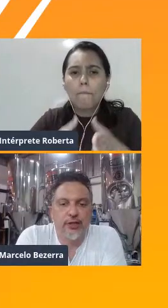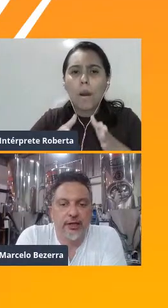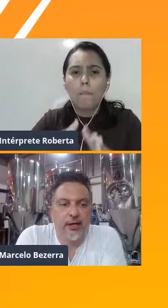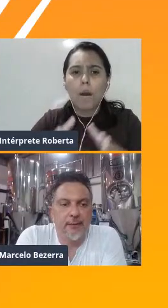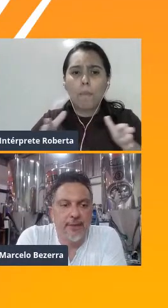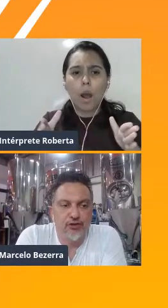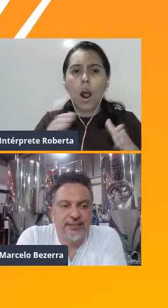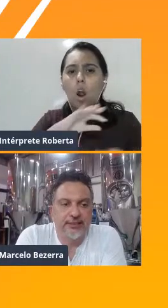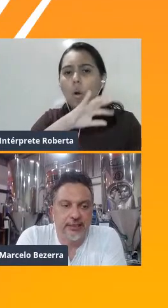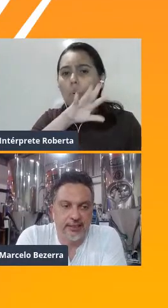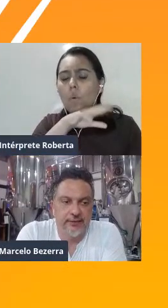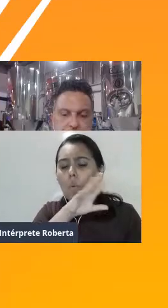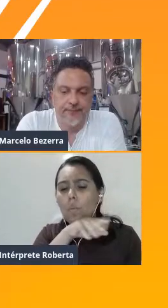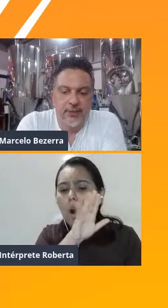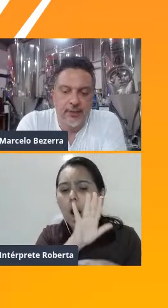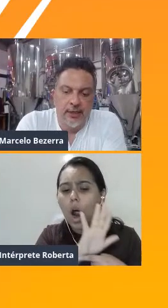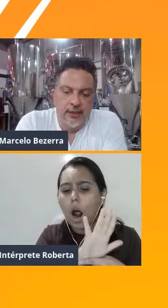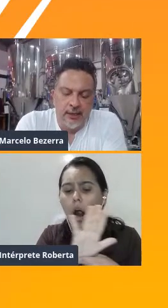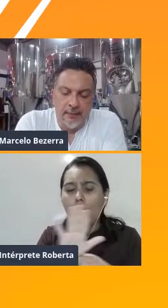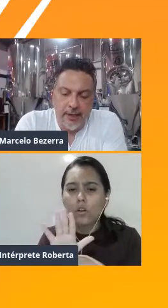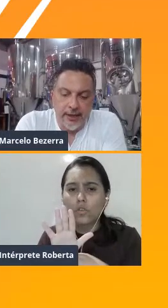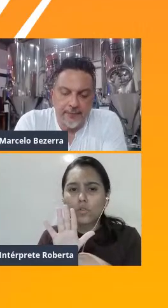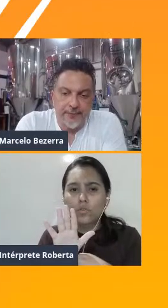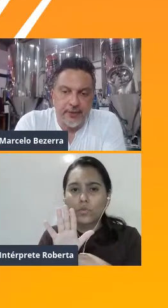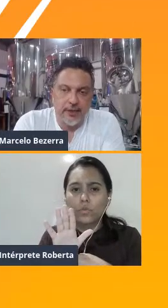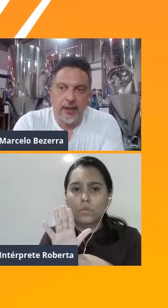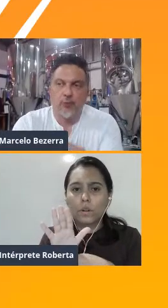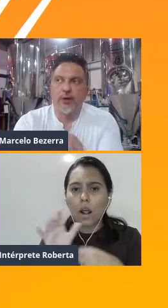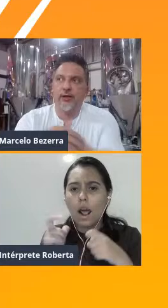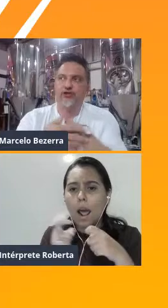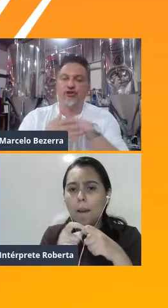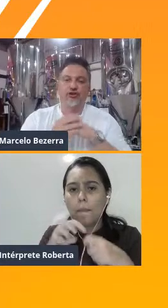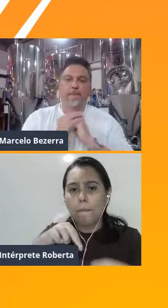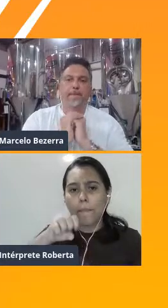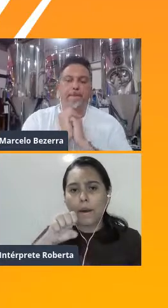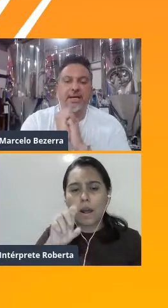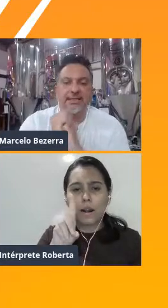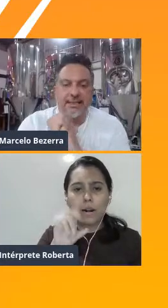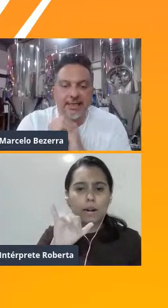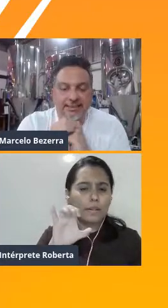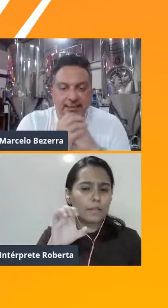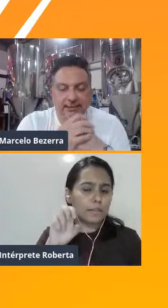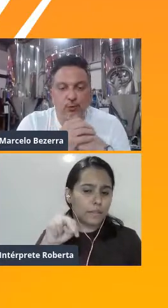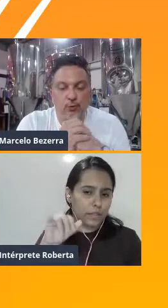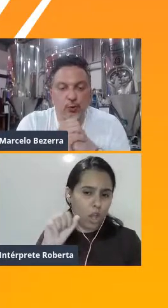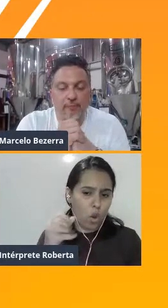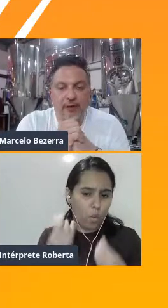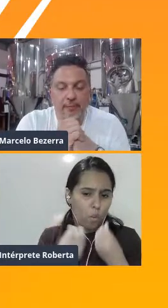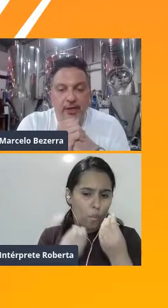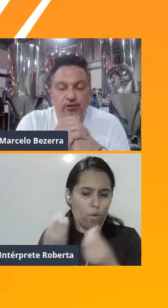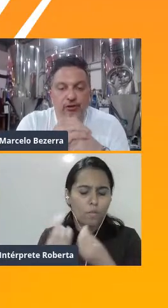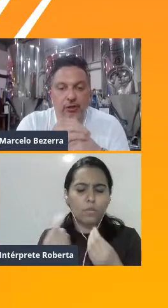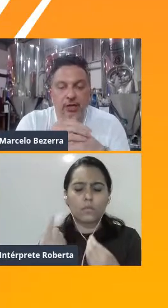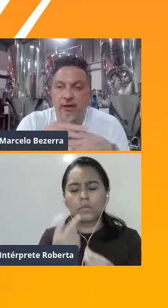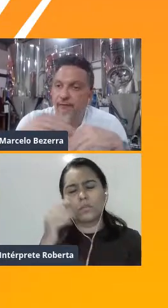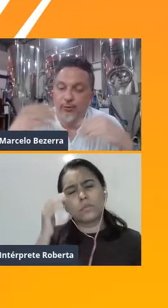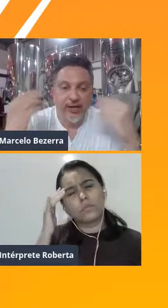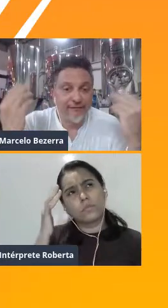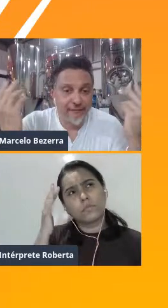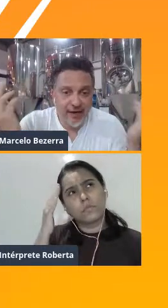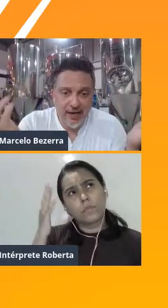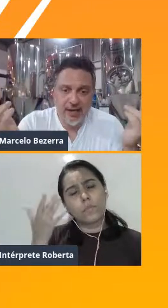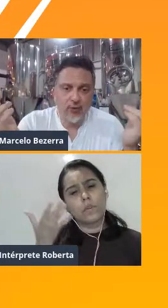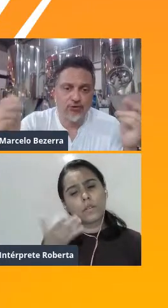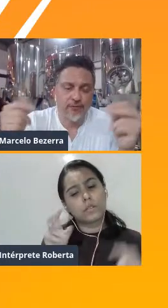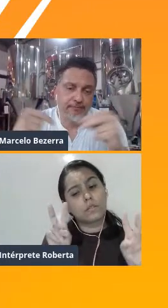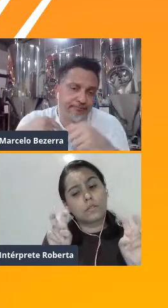ajuda à medicina? Bem, quando a gente pensa nesse assunto, obviamente, vão